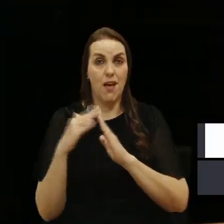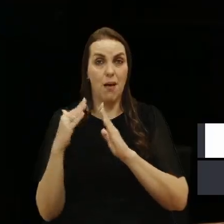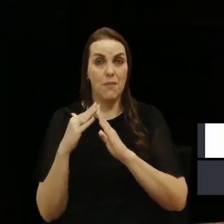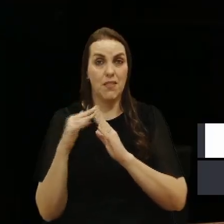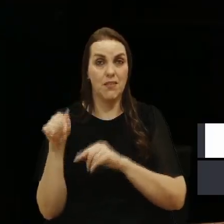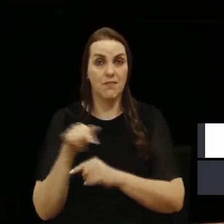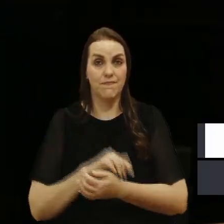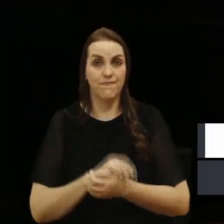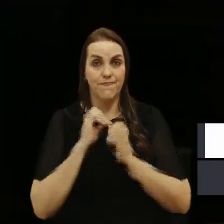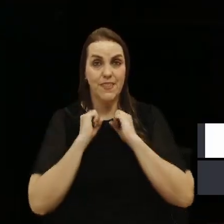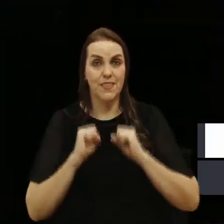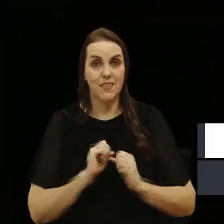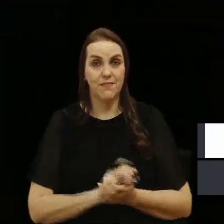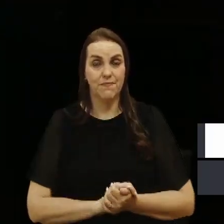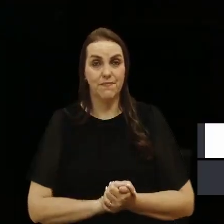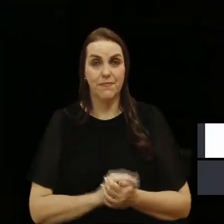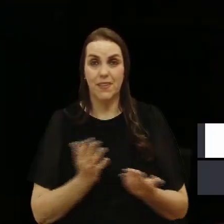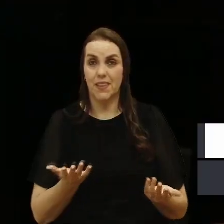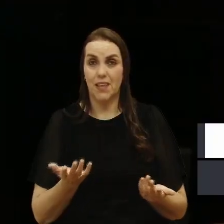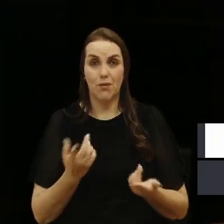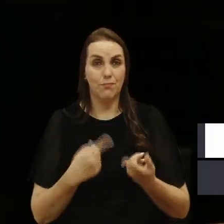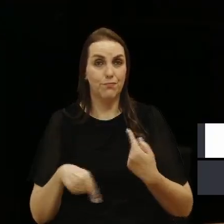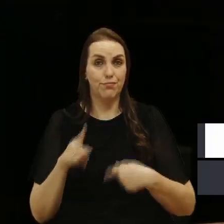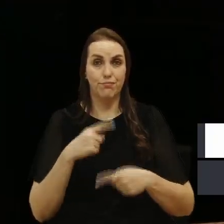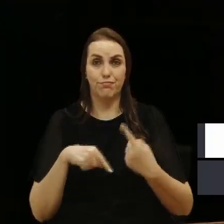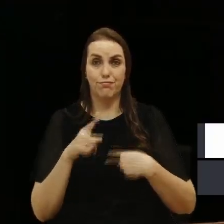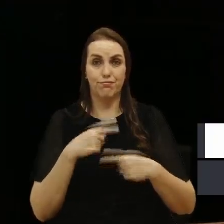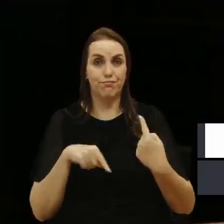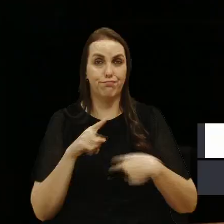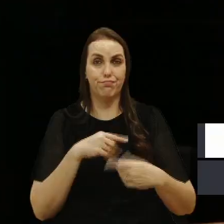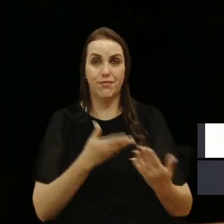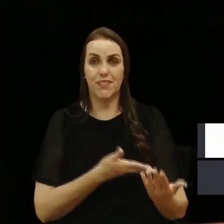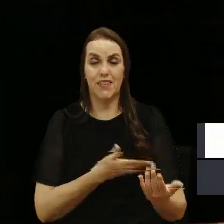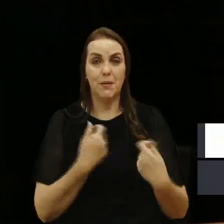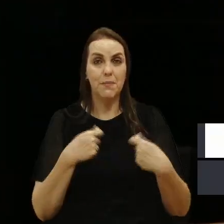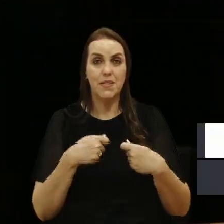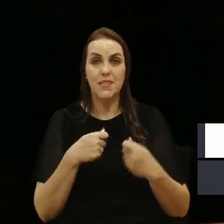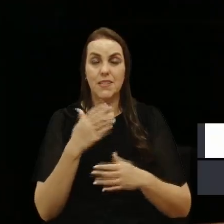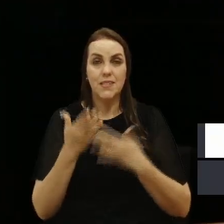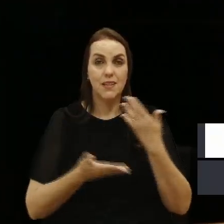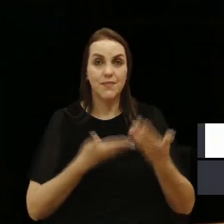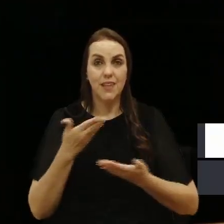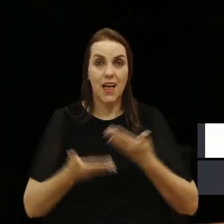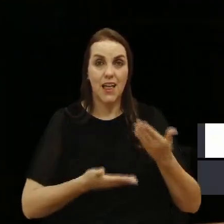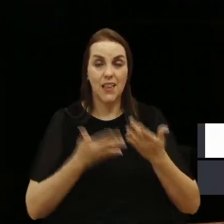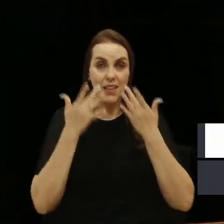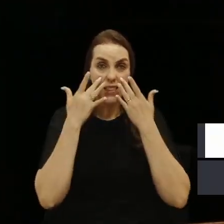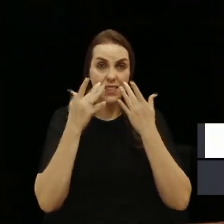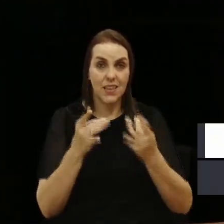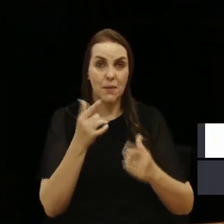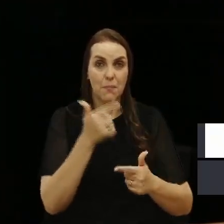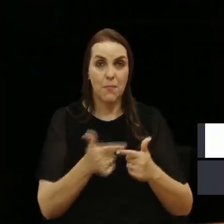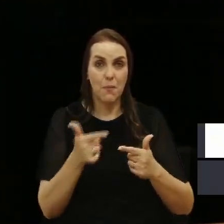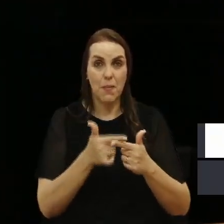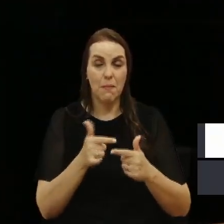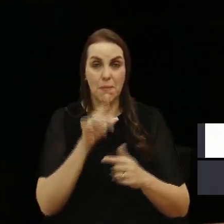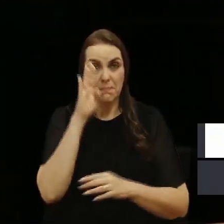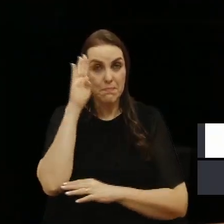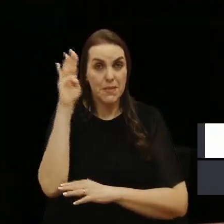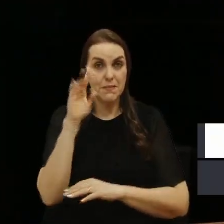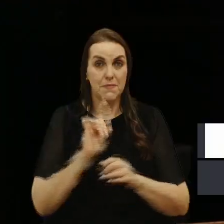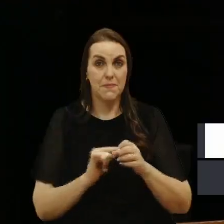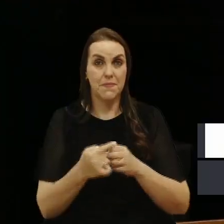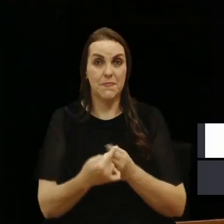Então, essa roda, ela se retroalimenta. A gente precisa tratar dos problemas centrais da nossa cidade. Não dá para a